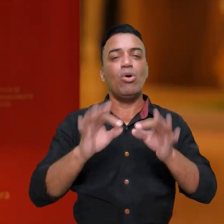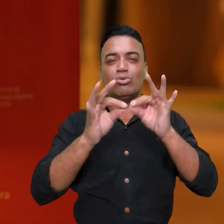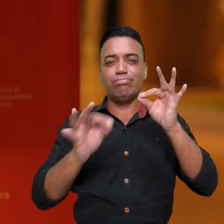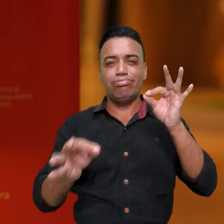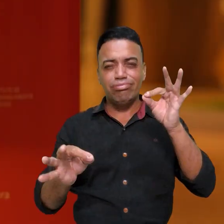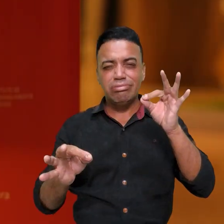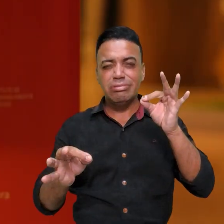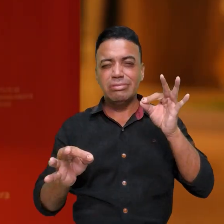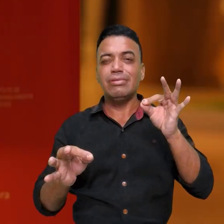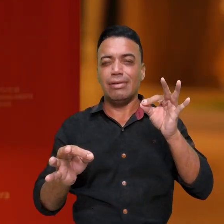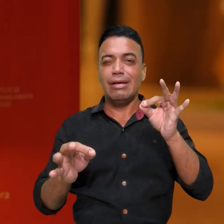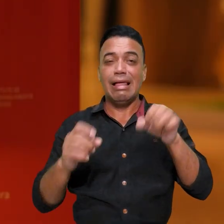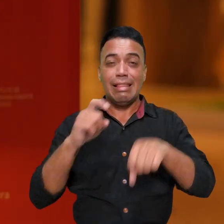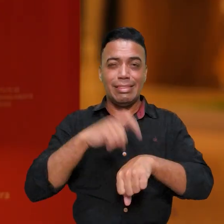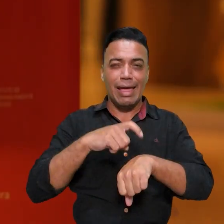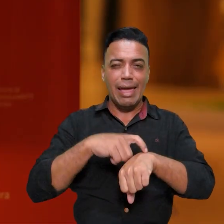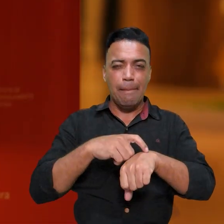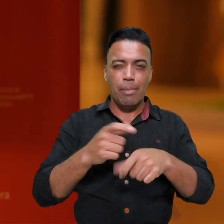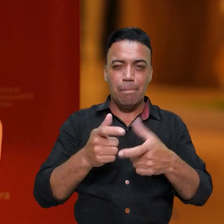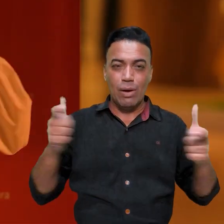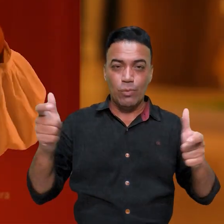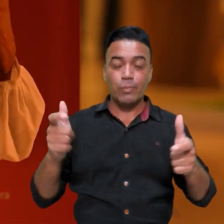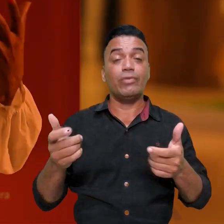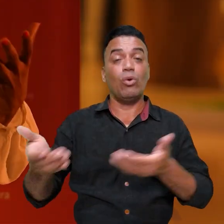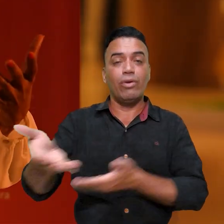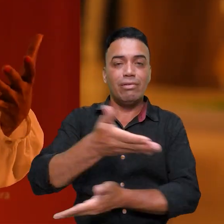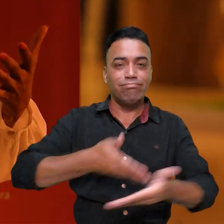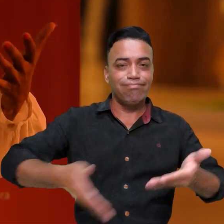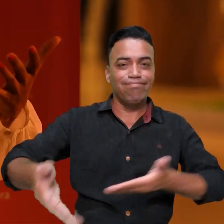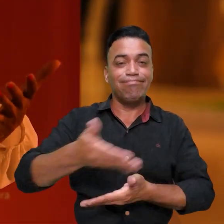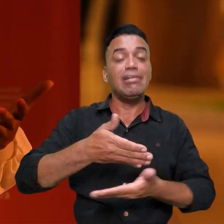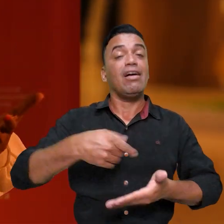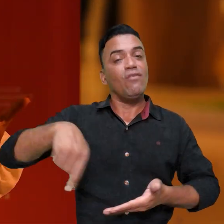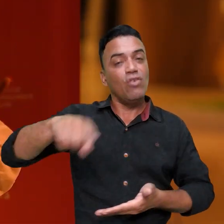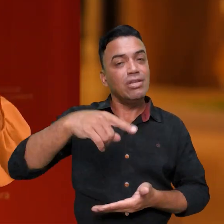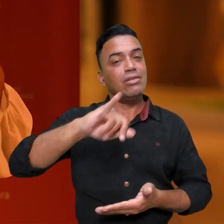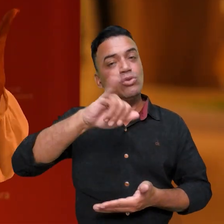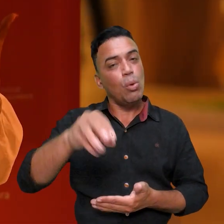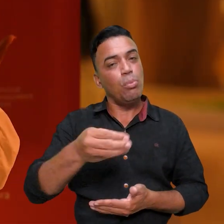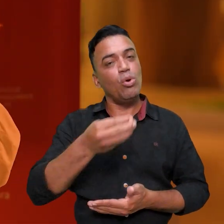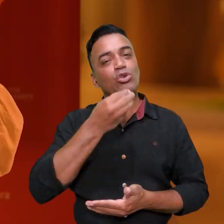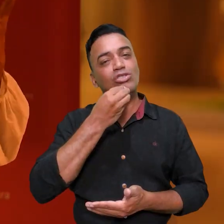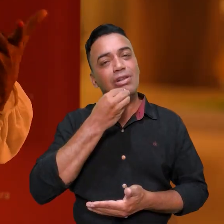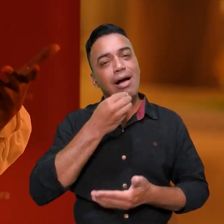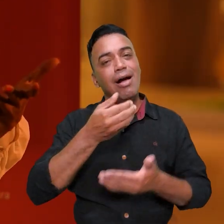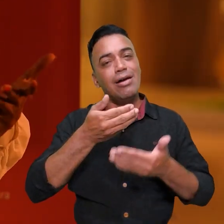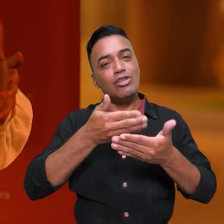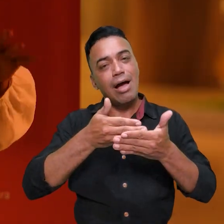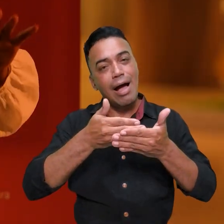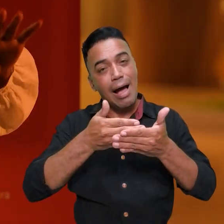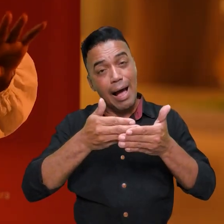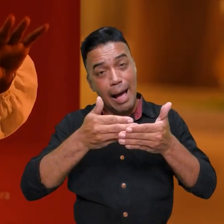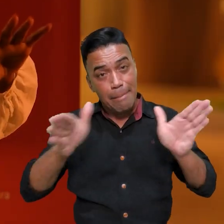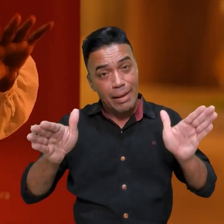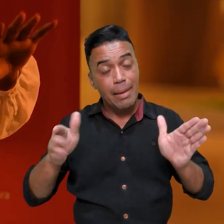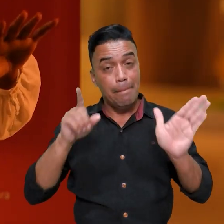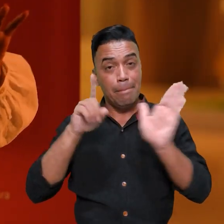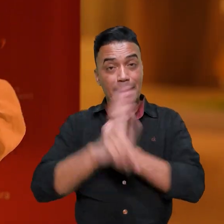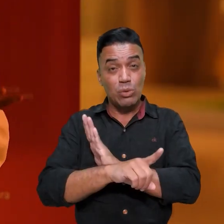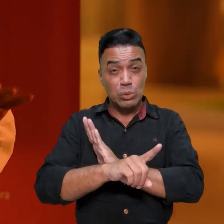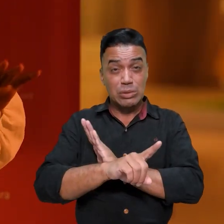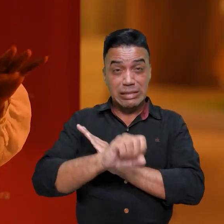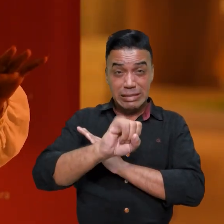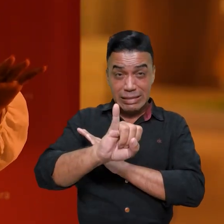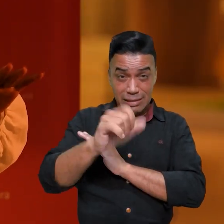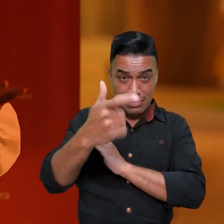estender mais uns minutinhos, então eu queria compartilhar com vocês e dar a oportunidade de abrir para mais uma pergunta. Se vocês não tiverem, tudo